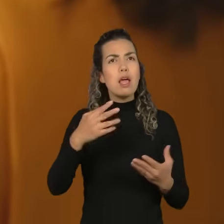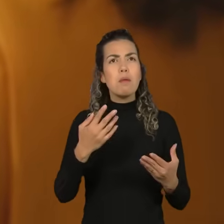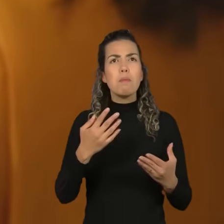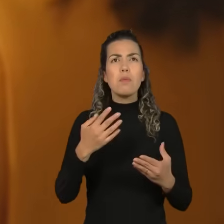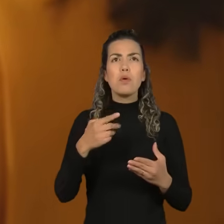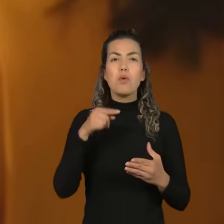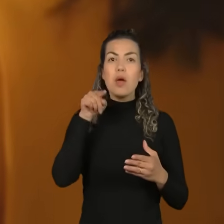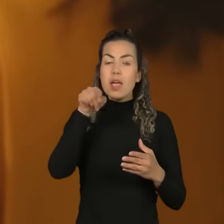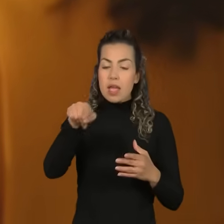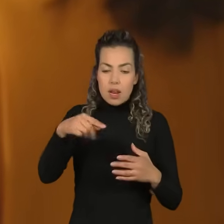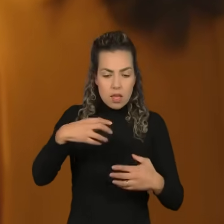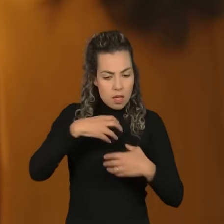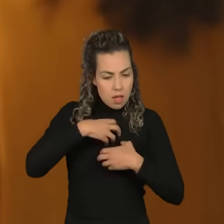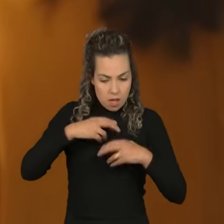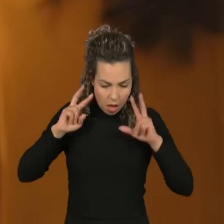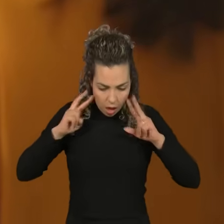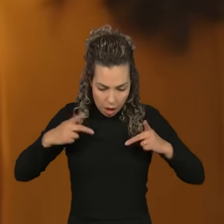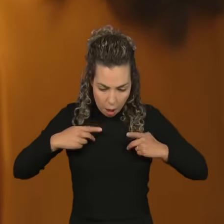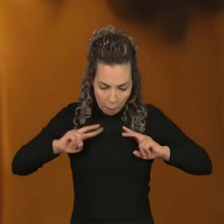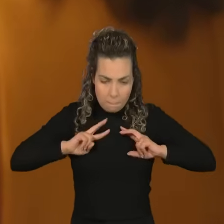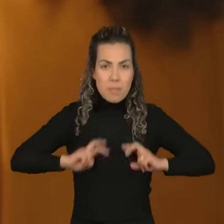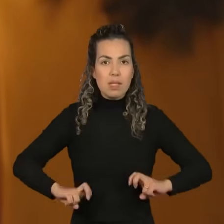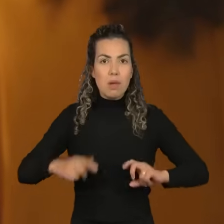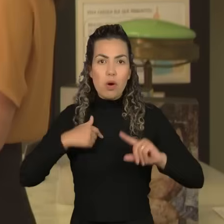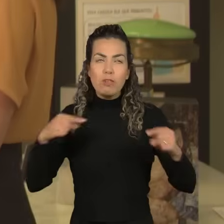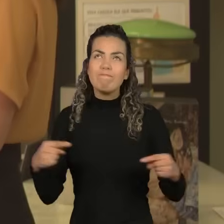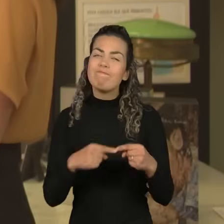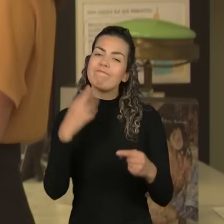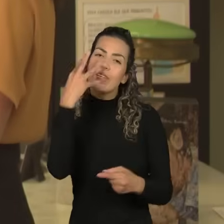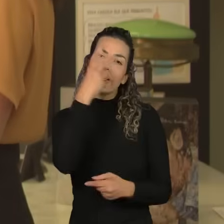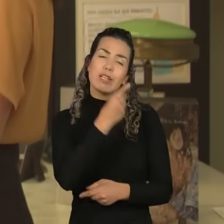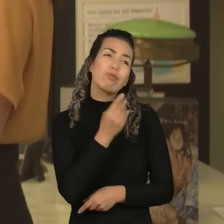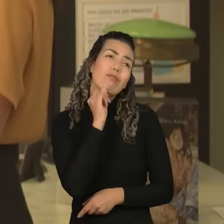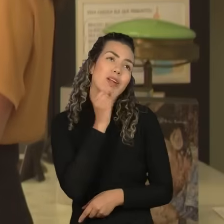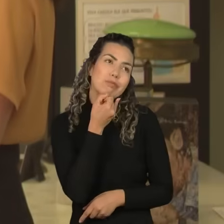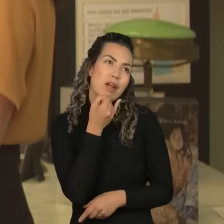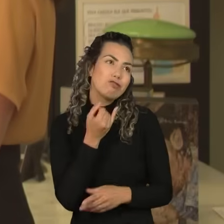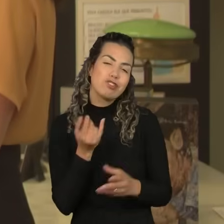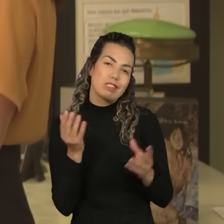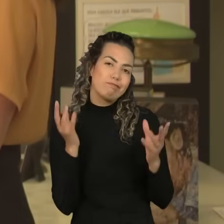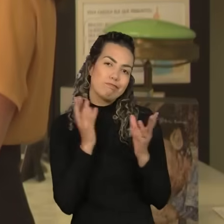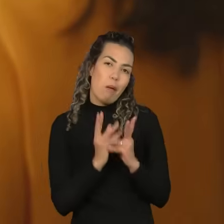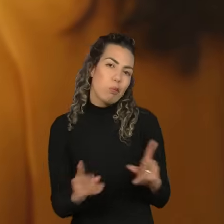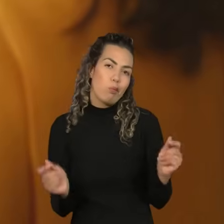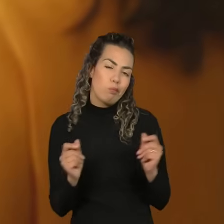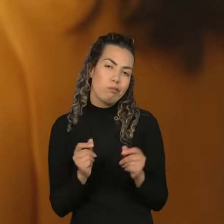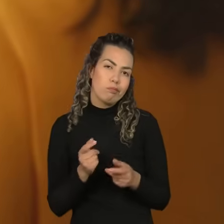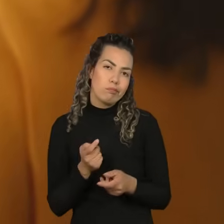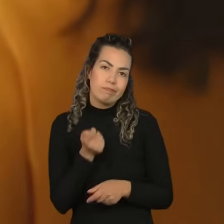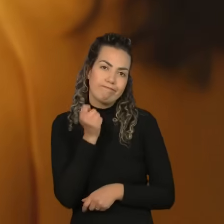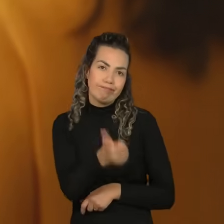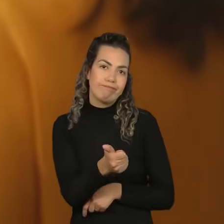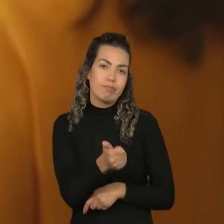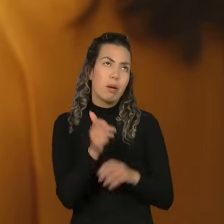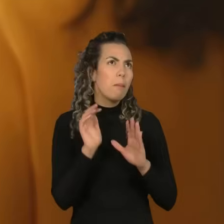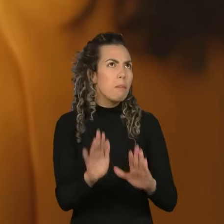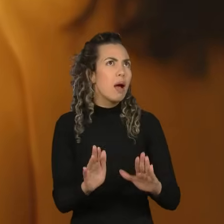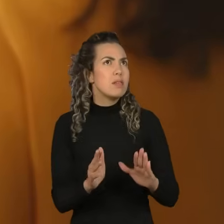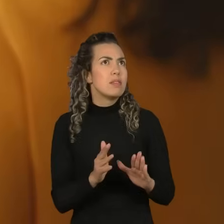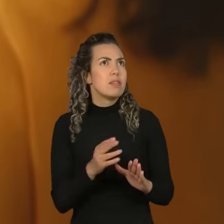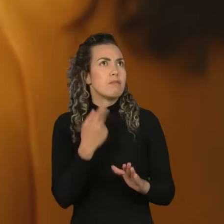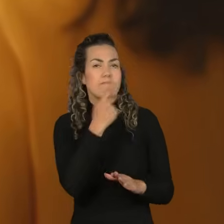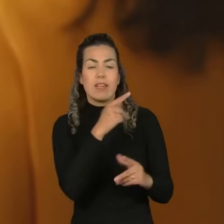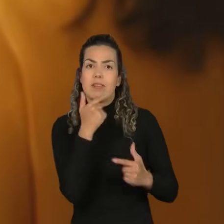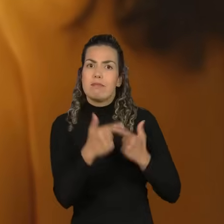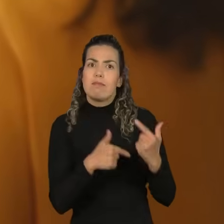verdadeira face dele, foi lindo. Foi pena que durou pouco, mas ele fez muitas coisas lindas. Quem